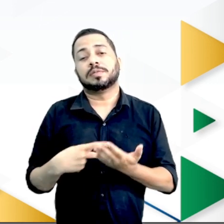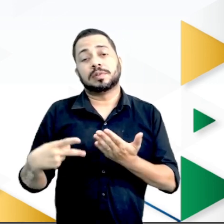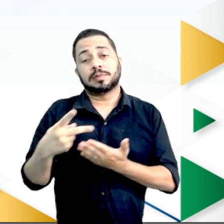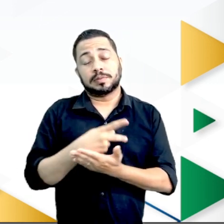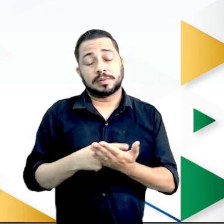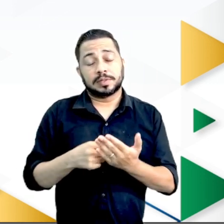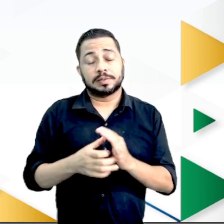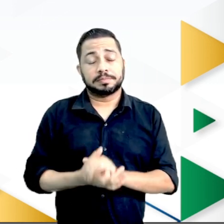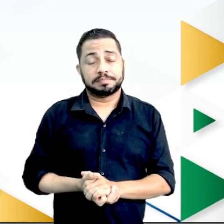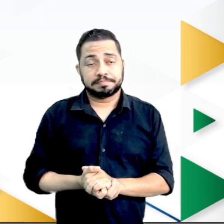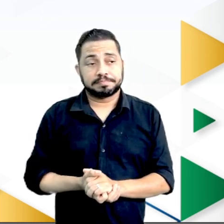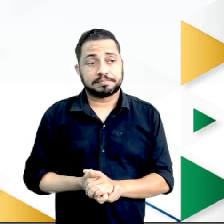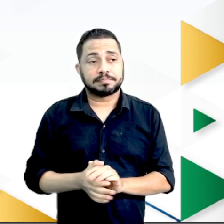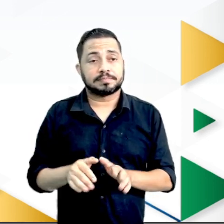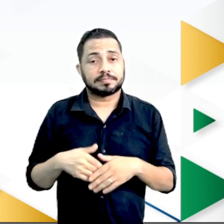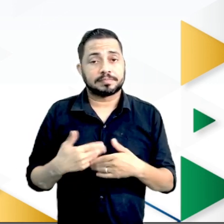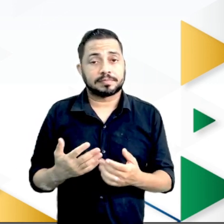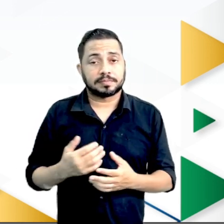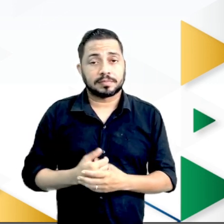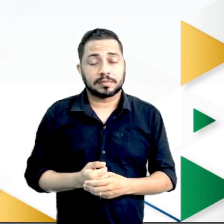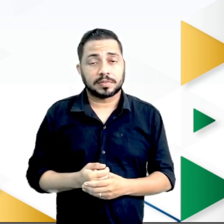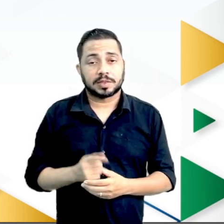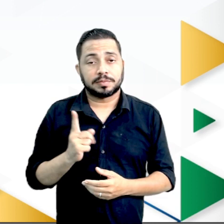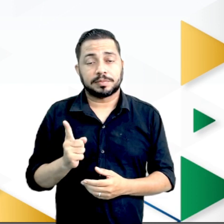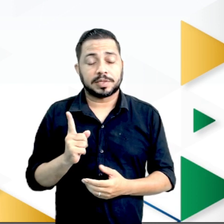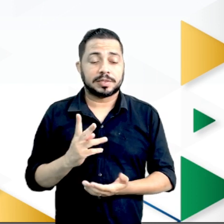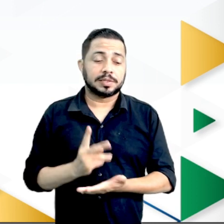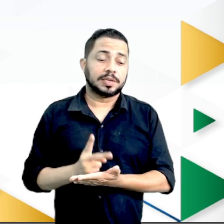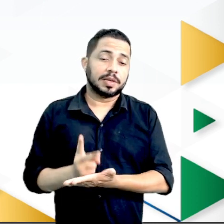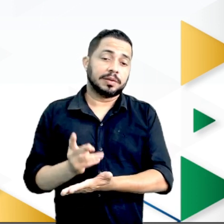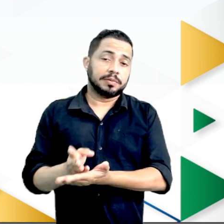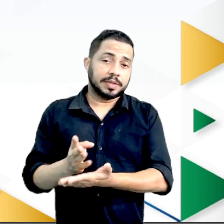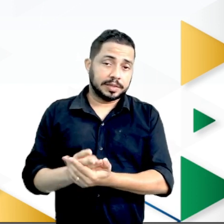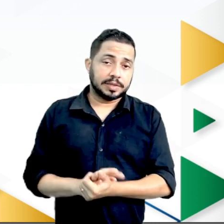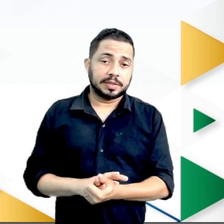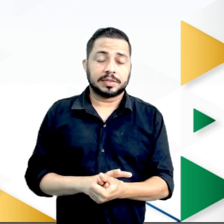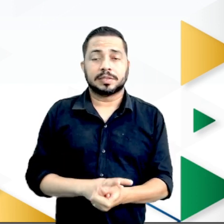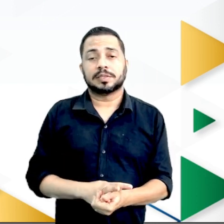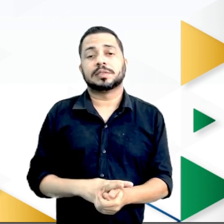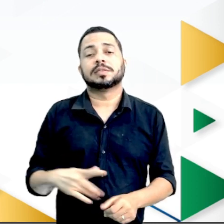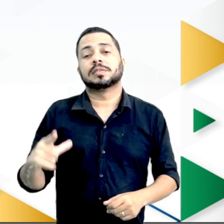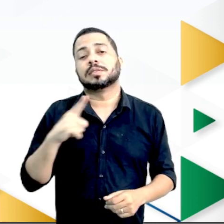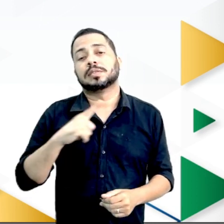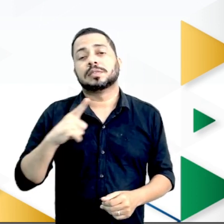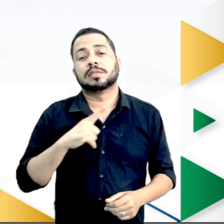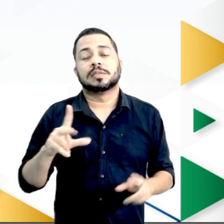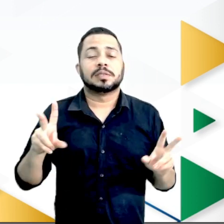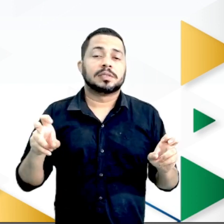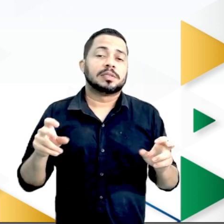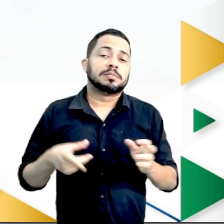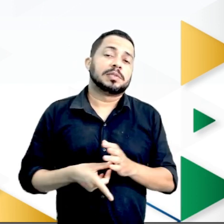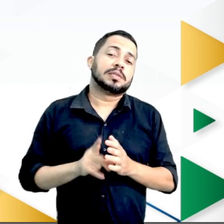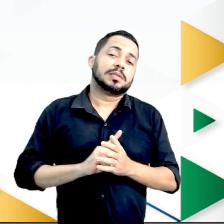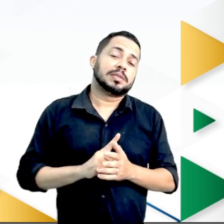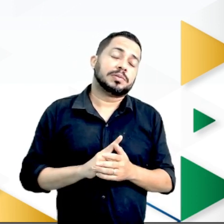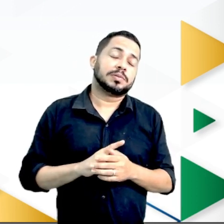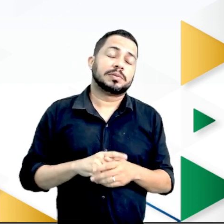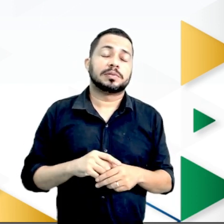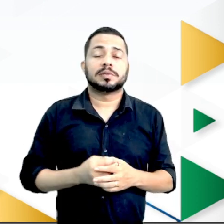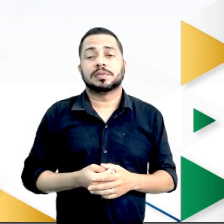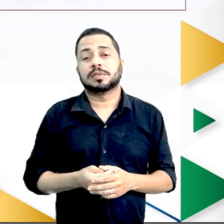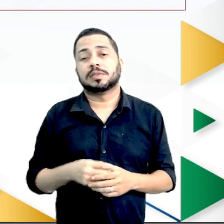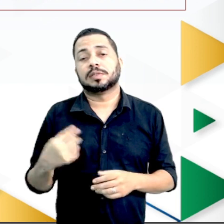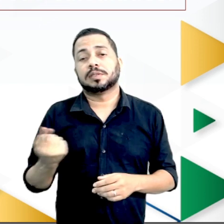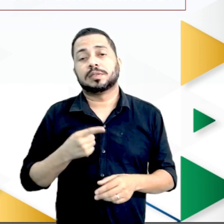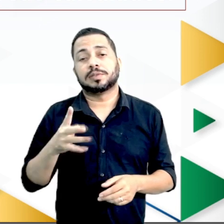aí. Bom, e uma sequência, quando ela tem esse termo anterior ou termos anteriores,